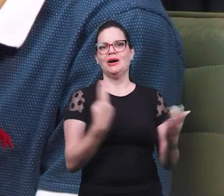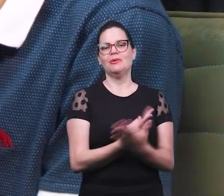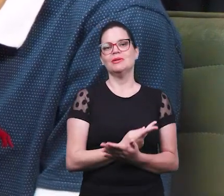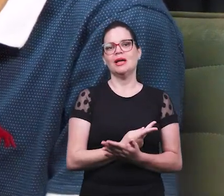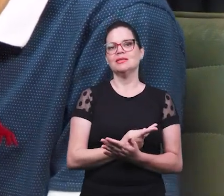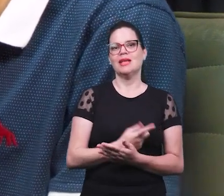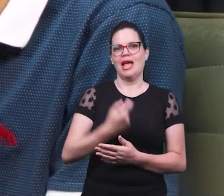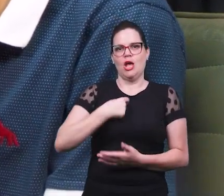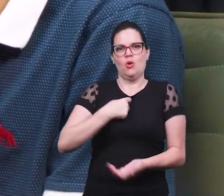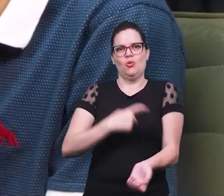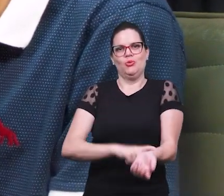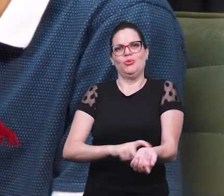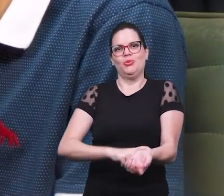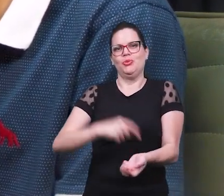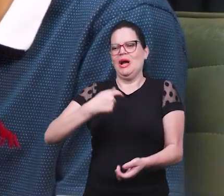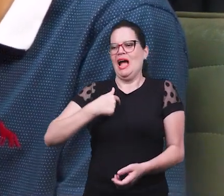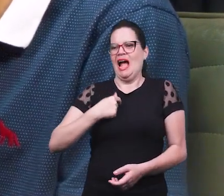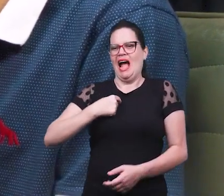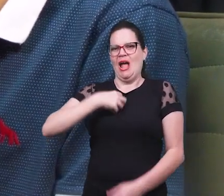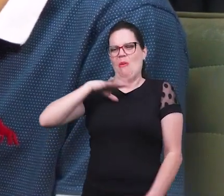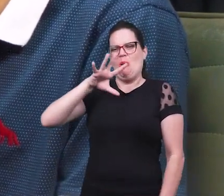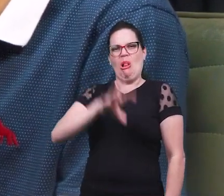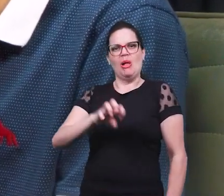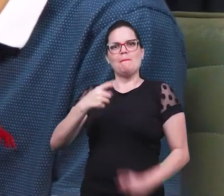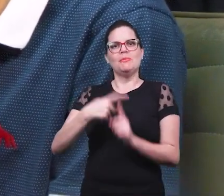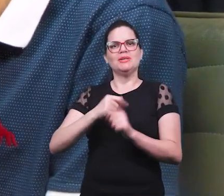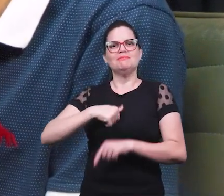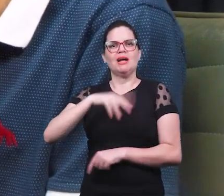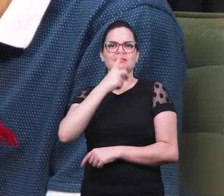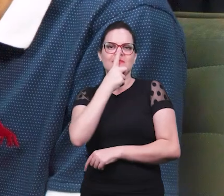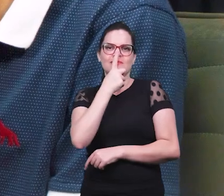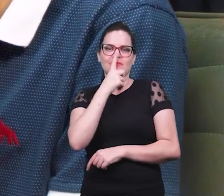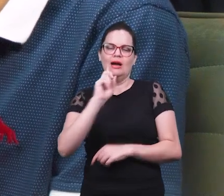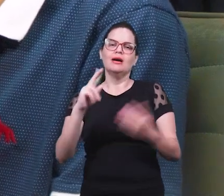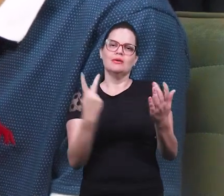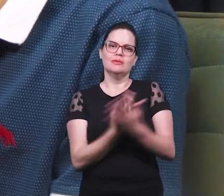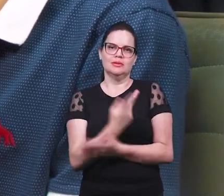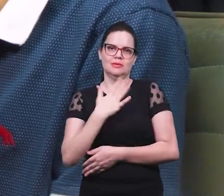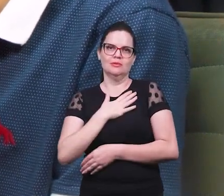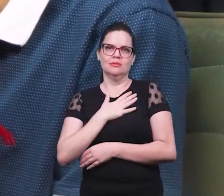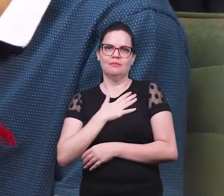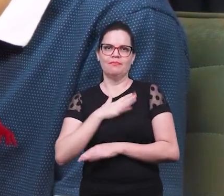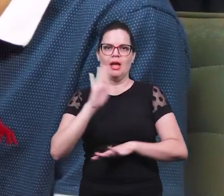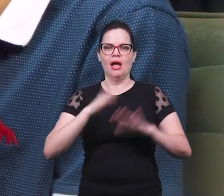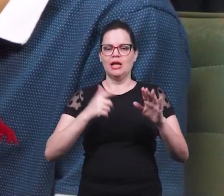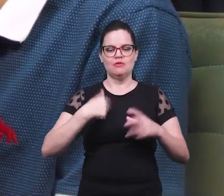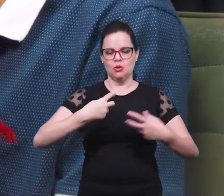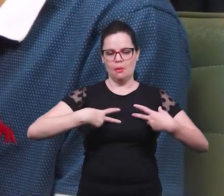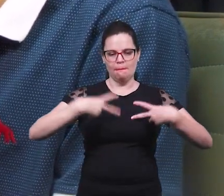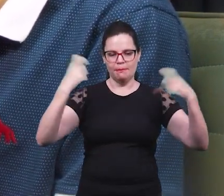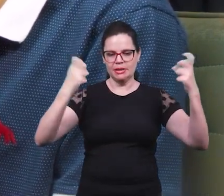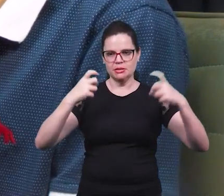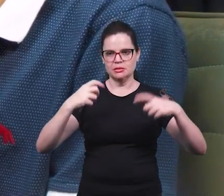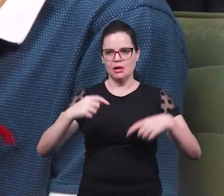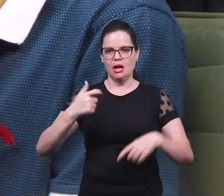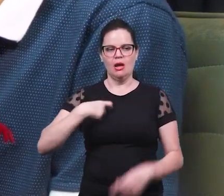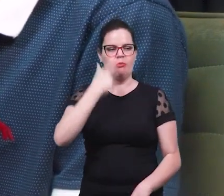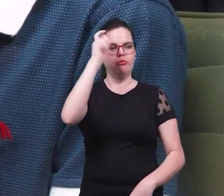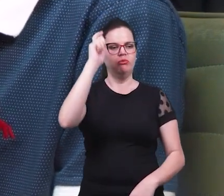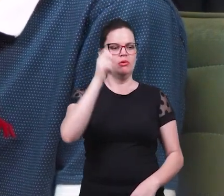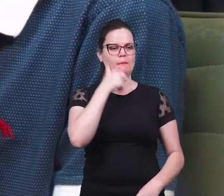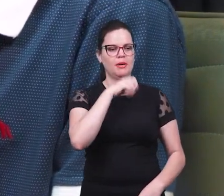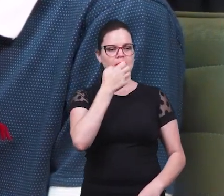nossos pais por mais intimidade que a gente tem com eles. E isso acontece, às vezes, comigo. Às vezes, sem eu perceber, alguma coisa que